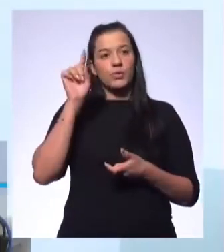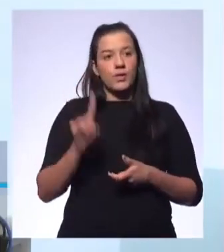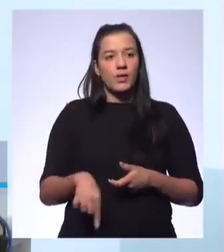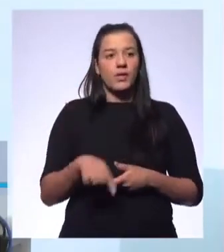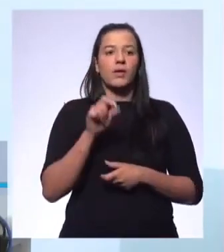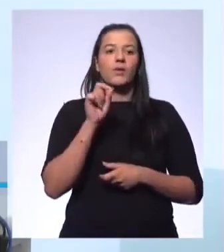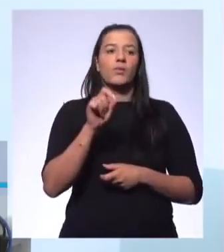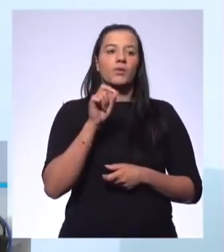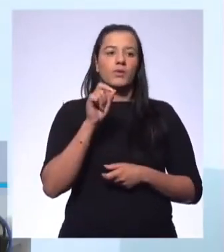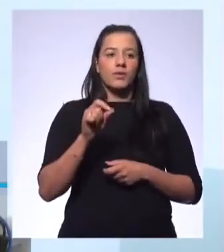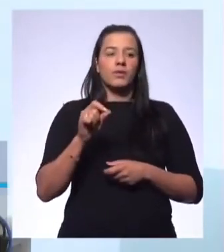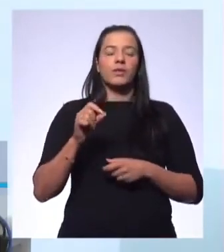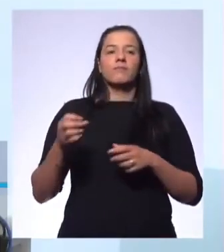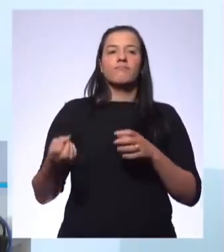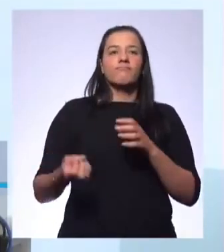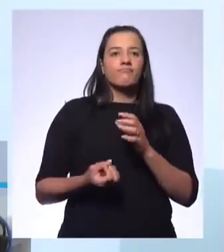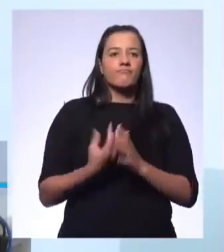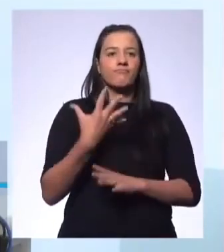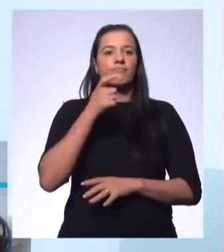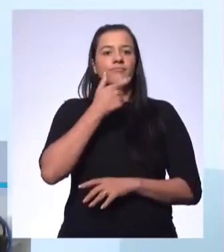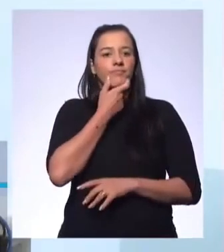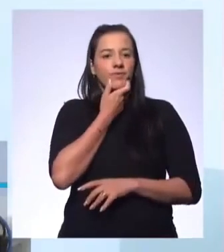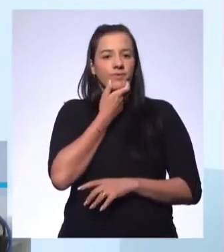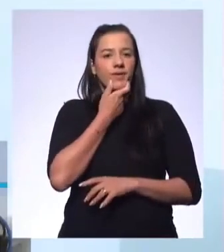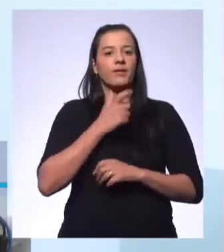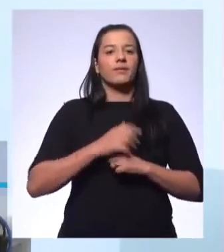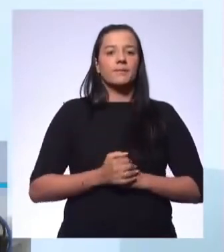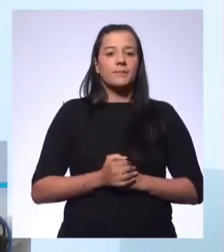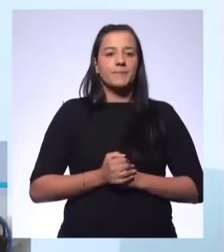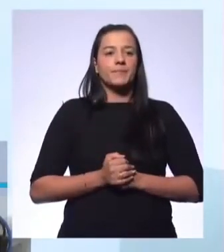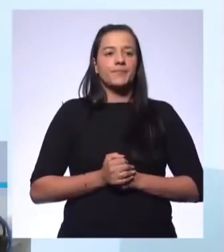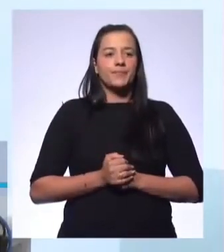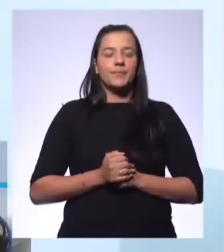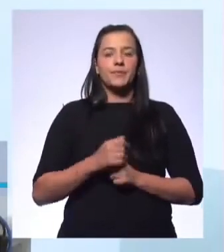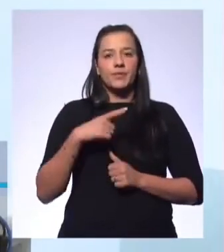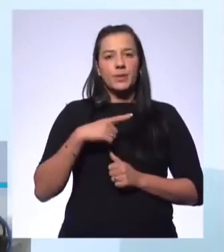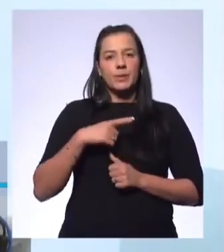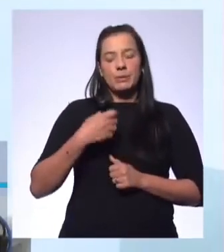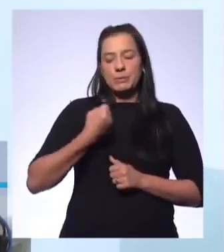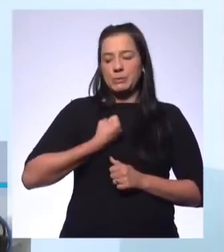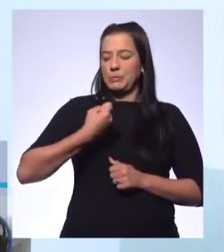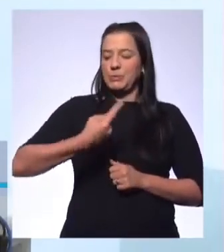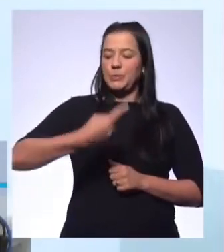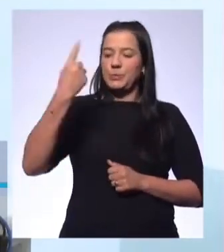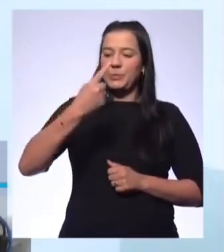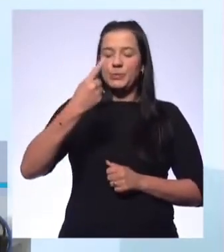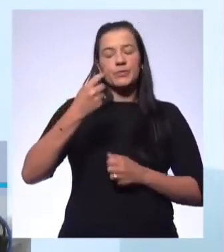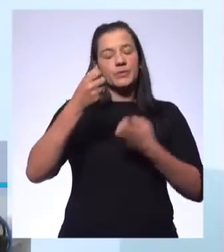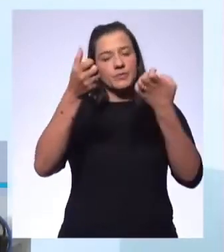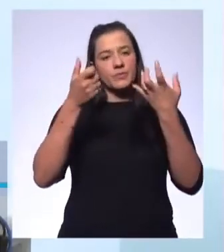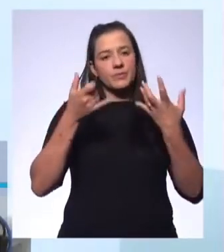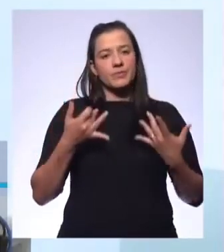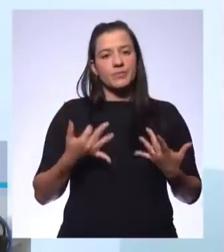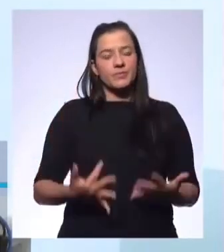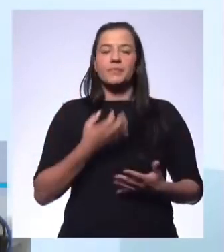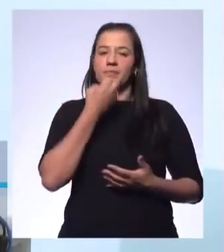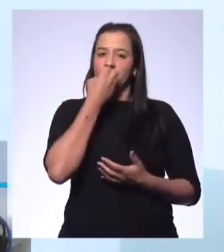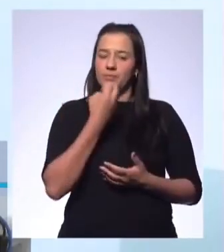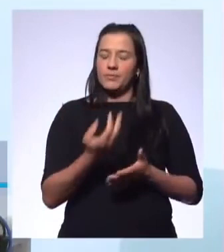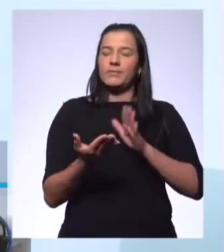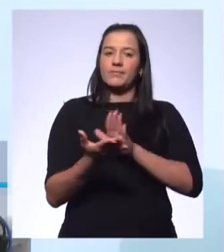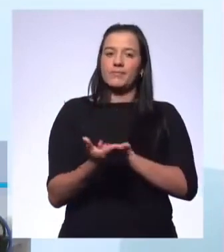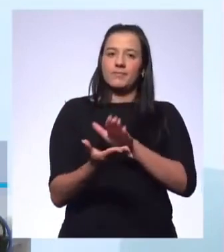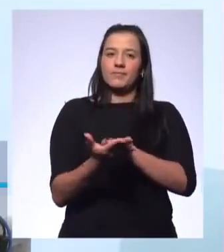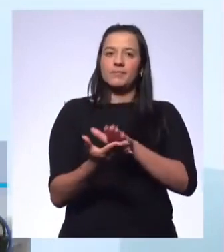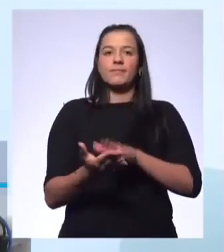produzidos na Inglaterra. Ela ocupou uma posição ali de número 1, como vocês perfeitamente pontuaram no nosso chat. Parabéns.